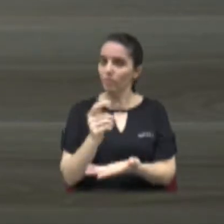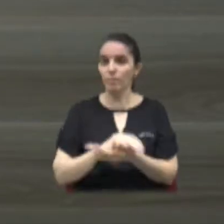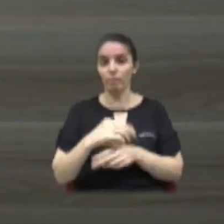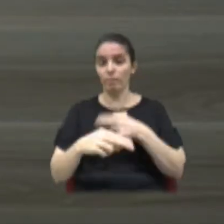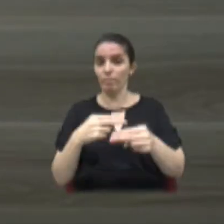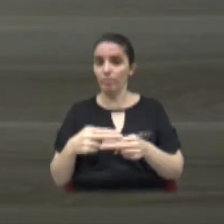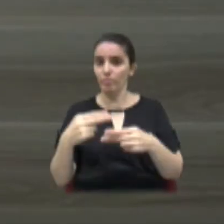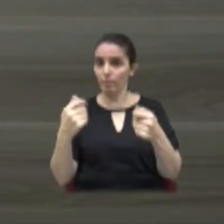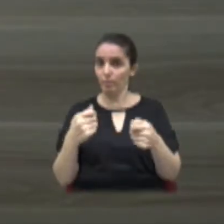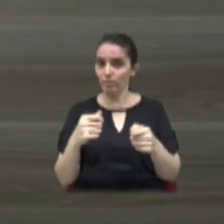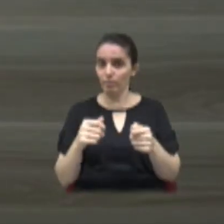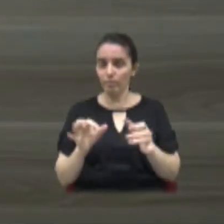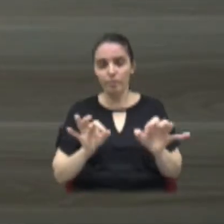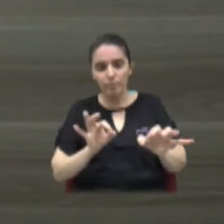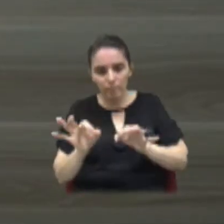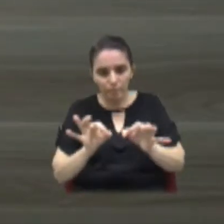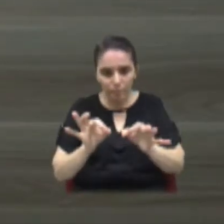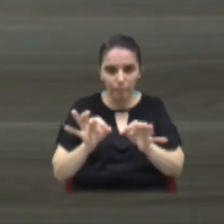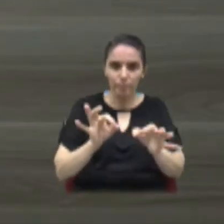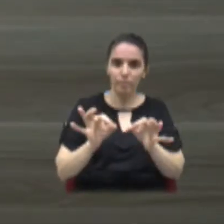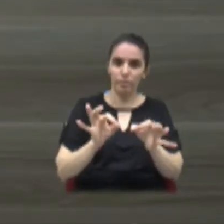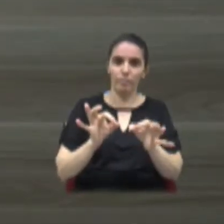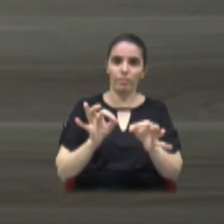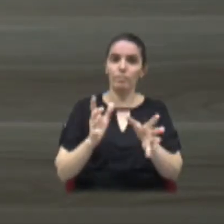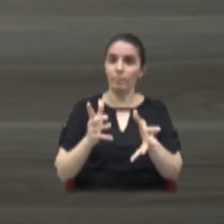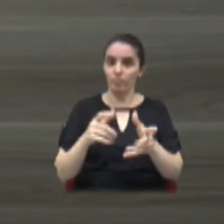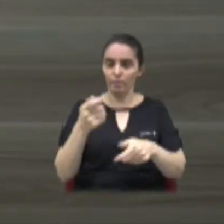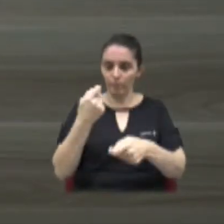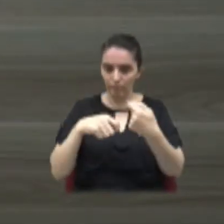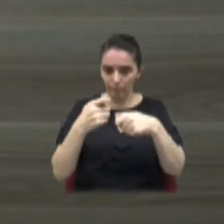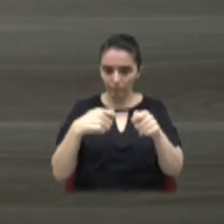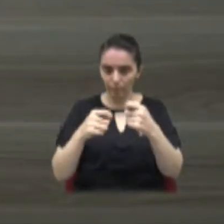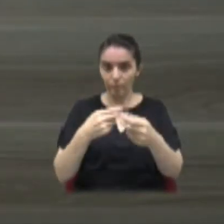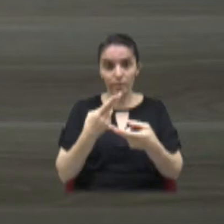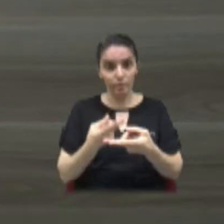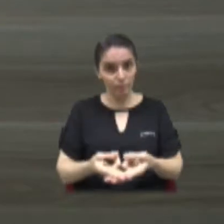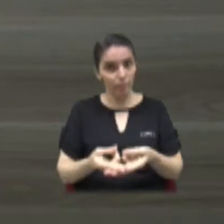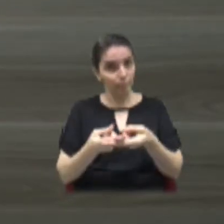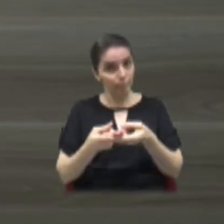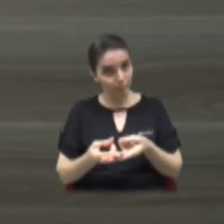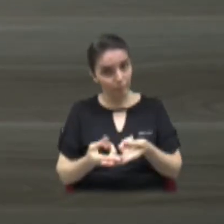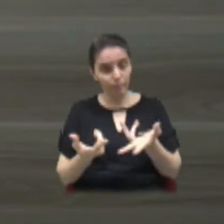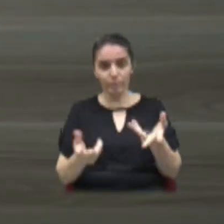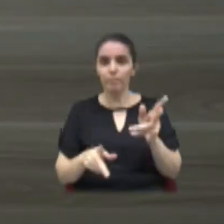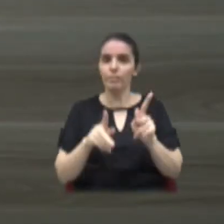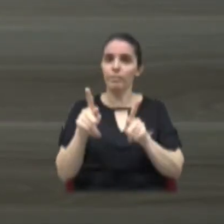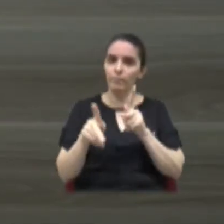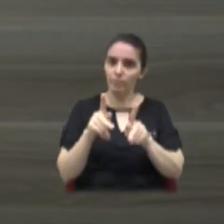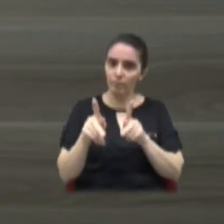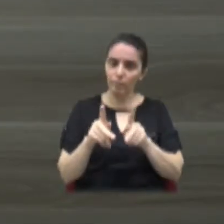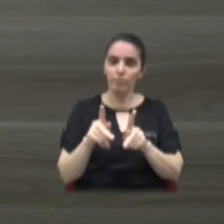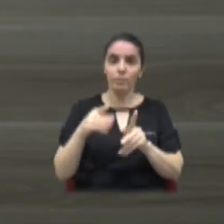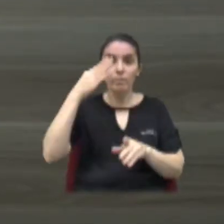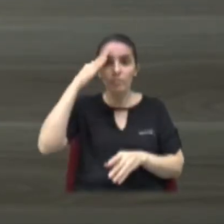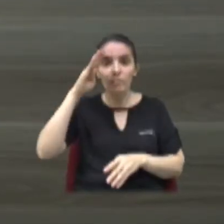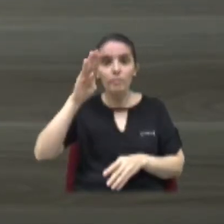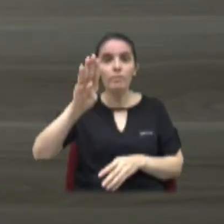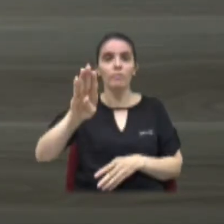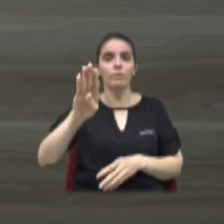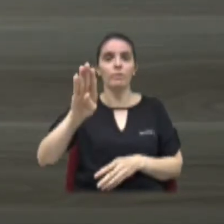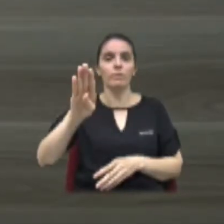da população. E você escutar uma pessoa que não tem dinheiro para comprar um bujão de gás e que